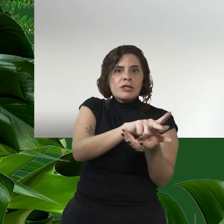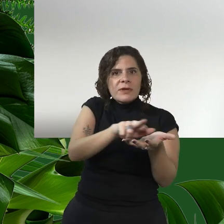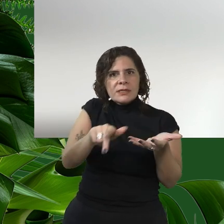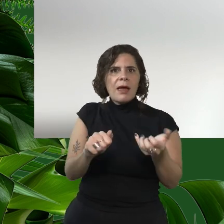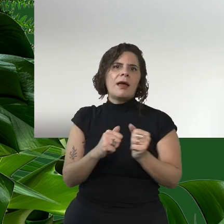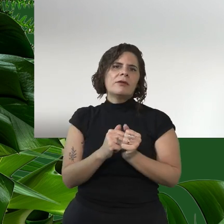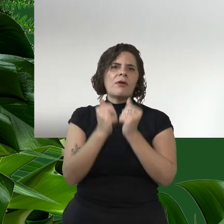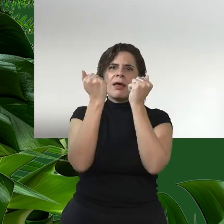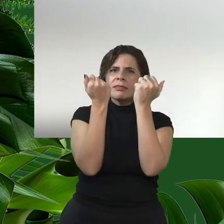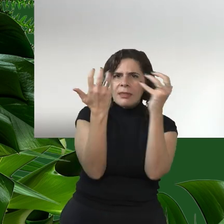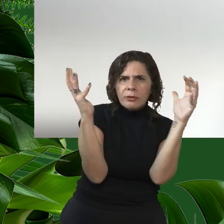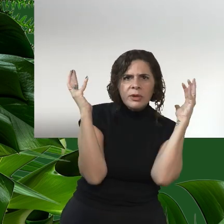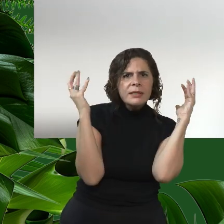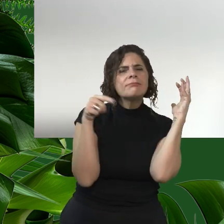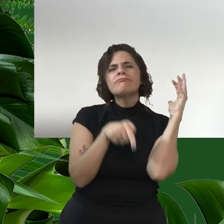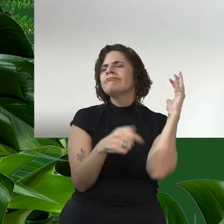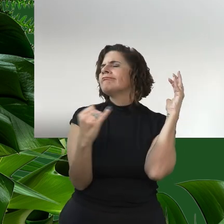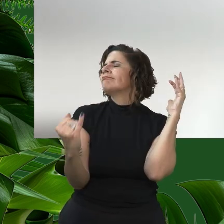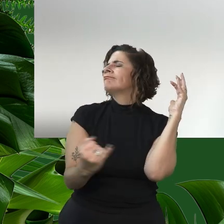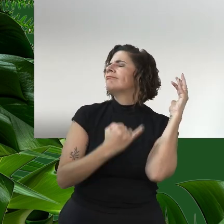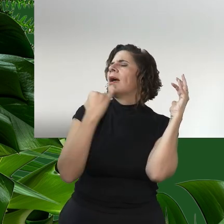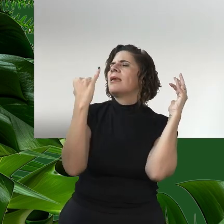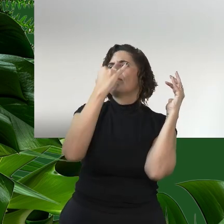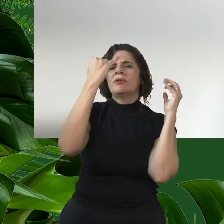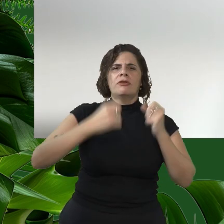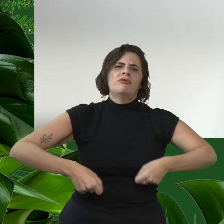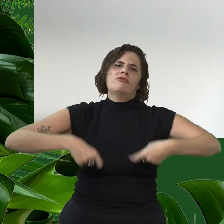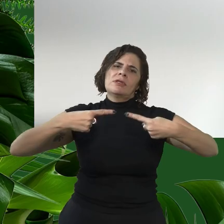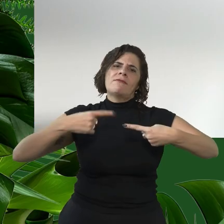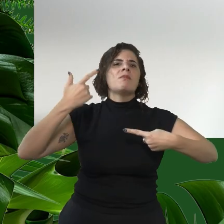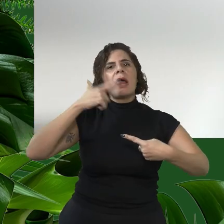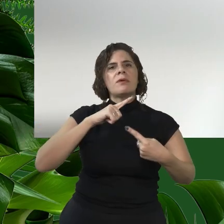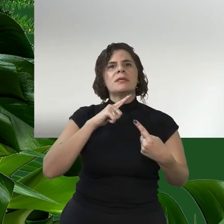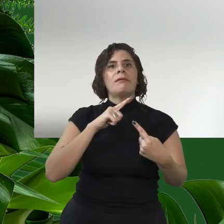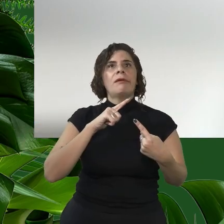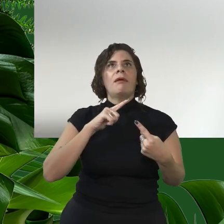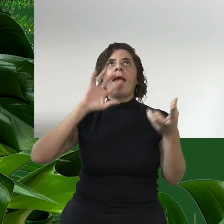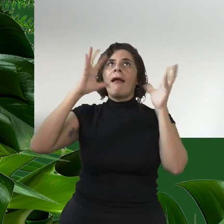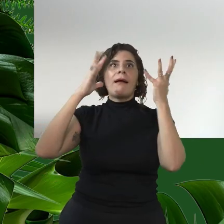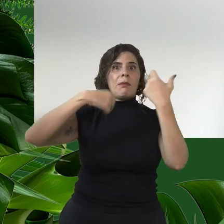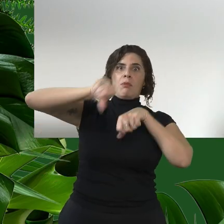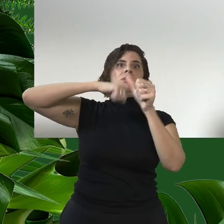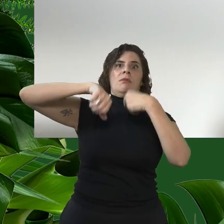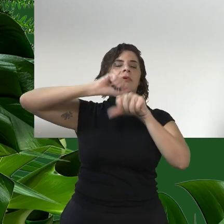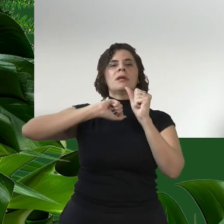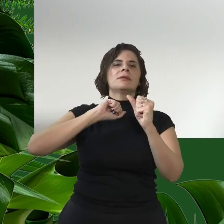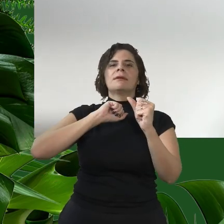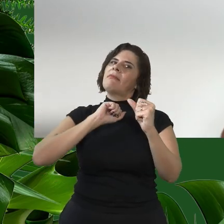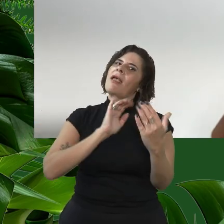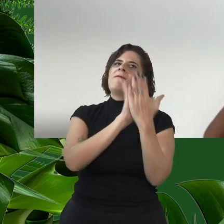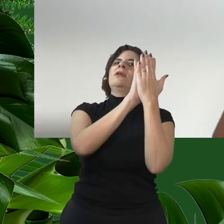natureza, são aliadas essenciais nesse desafio de combate às mudanças climáticas. A gente precisa